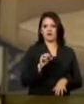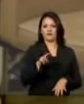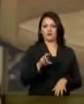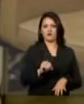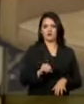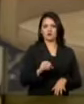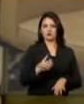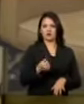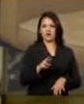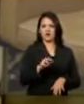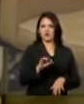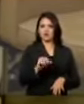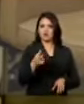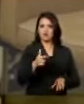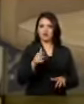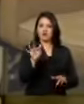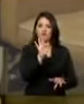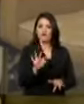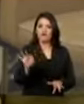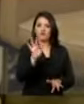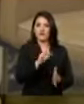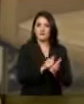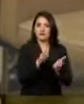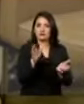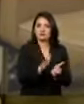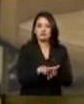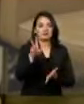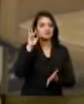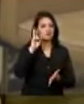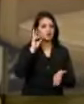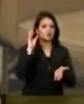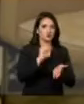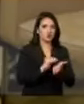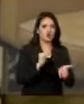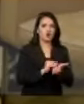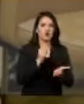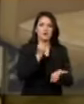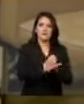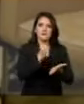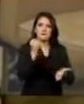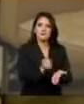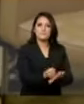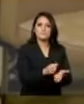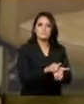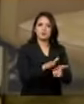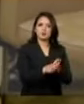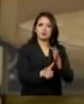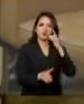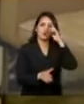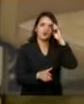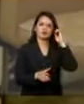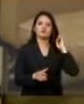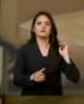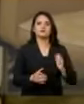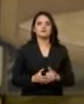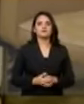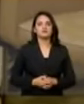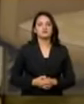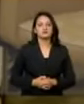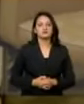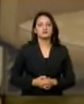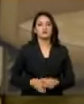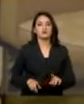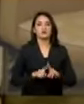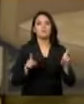histórico da Assembleia Nacional Constituinte, não tenha sido protocolizado perante a Assembleia Nacional Constituinte, ele